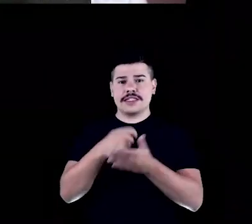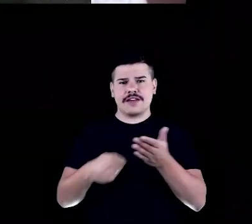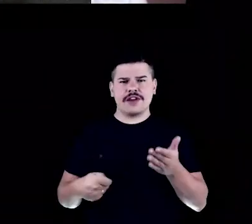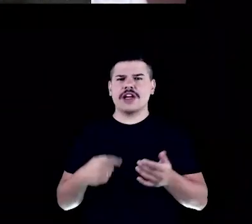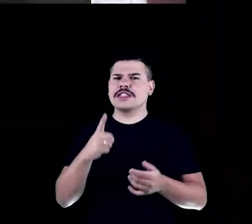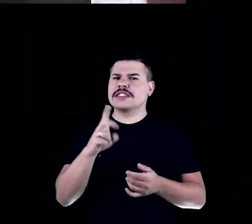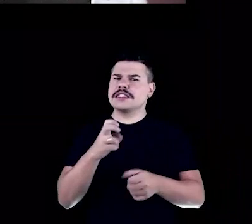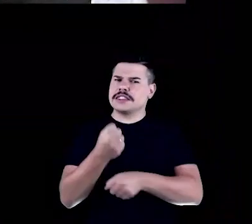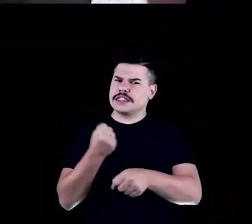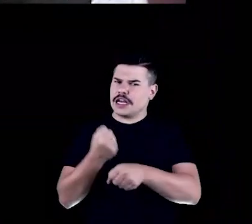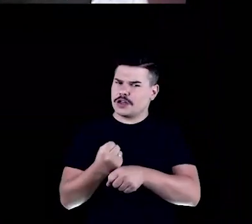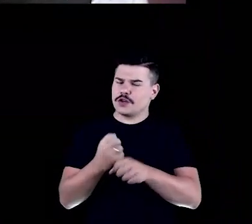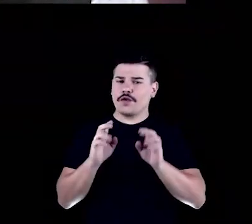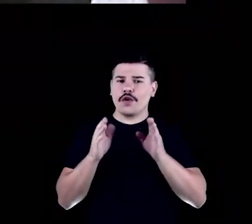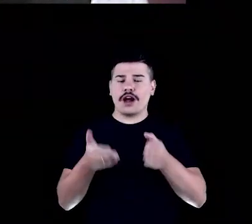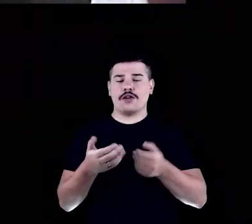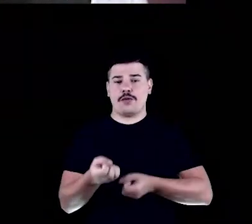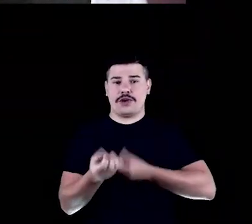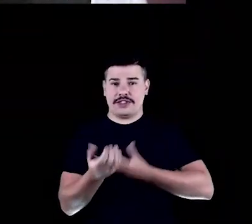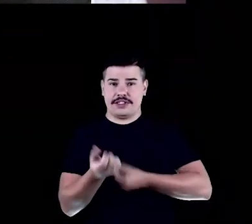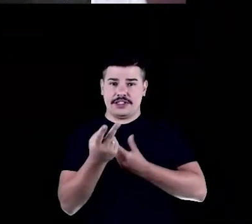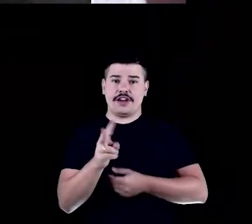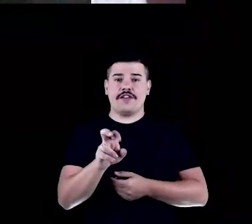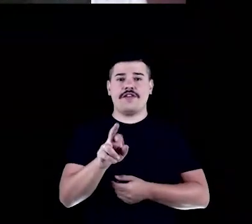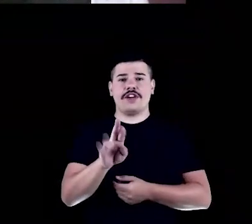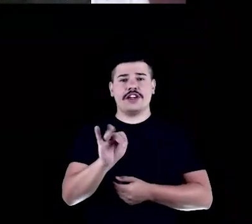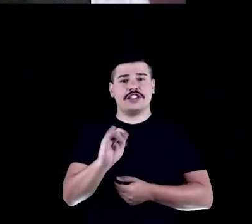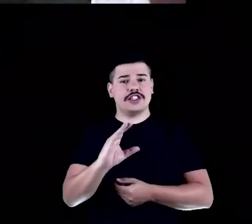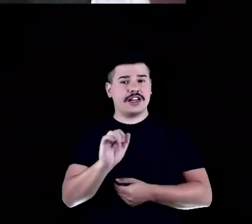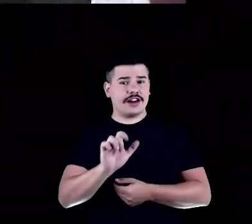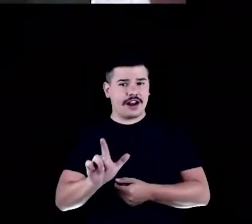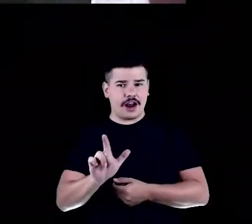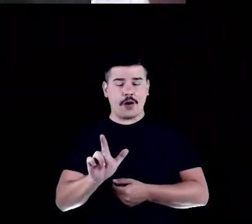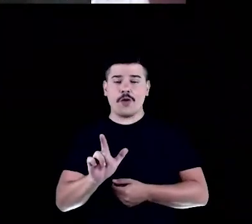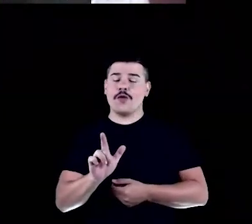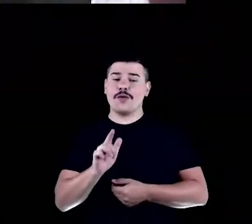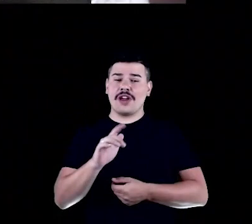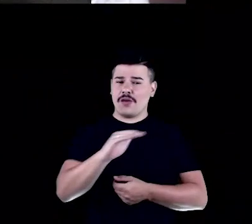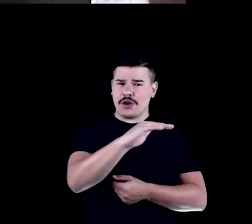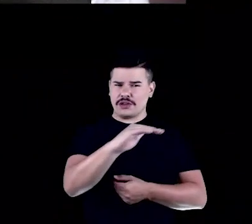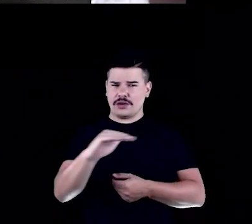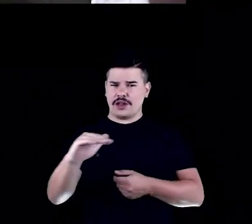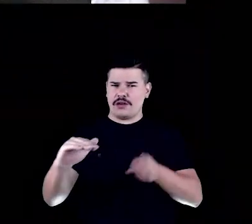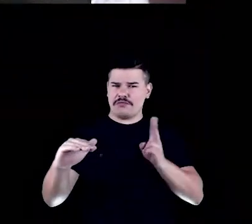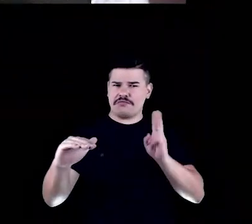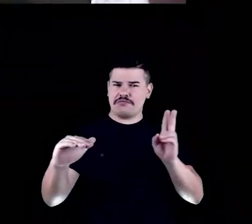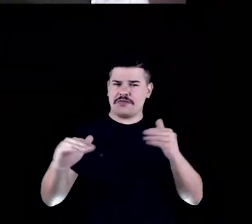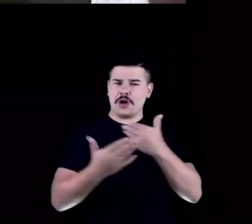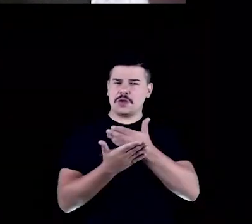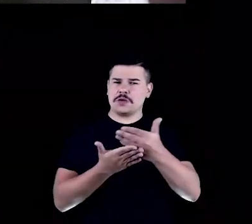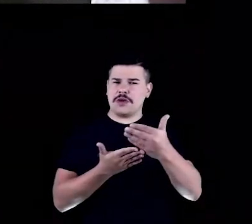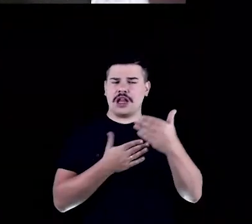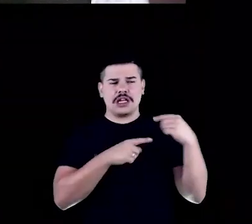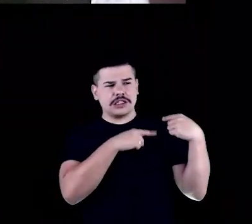vida inteira dele escrevendo uma coisa que ele chamava ser poesia vertical. Por que vertical? Porque ele fugia do movimento horizontal do mundo, das coisas